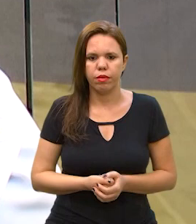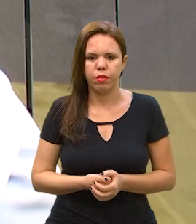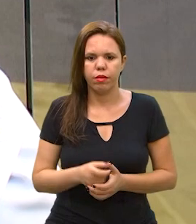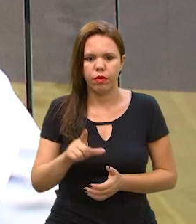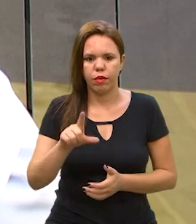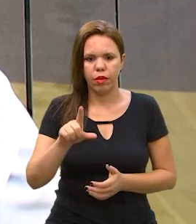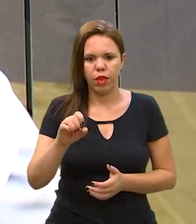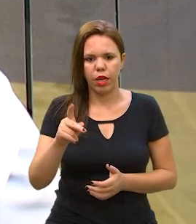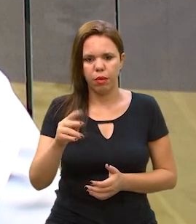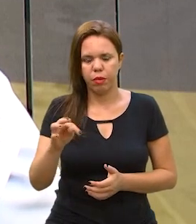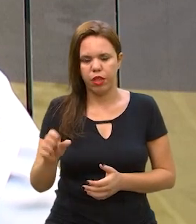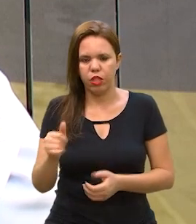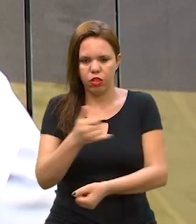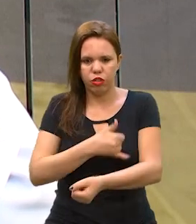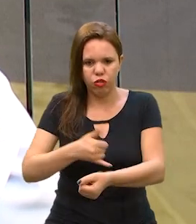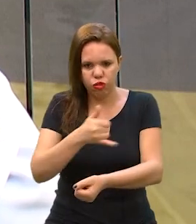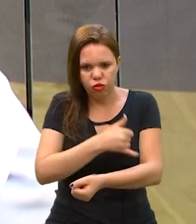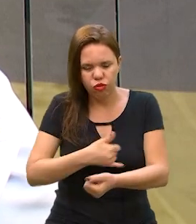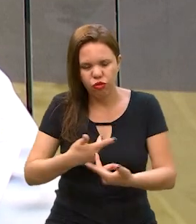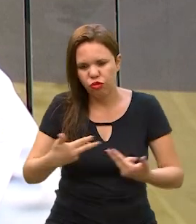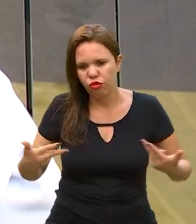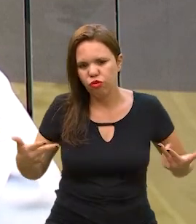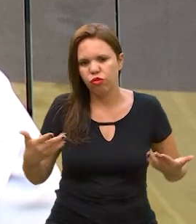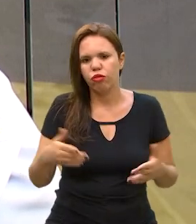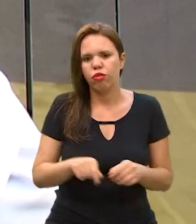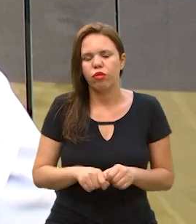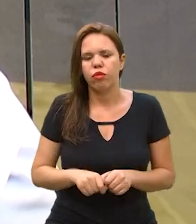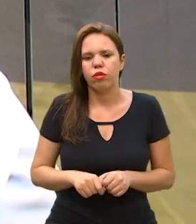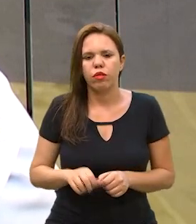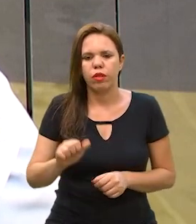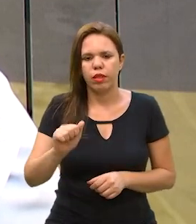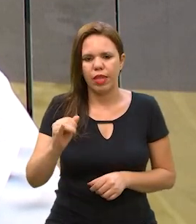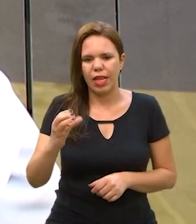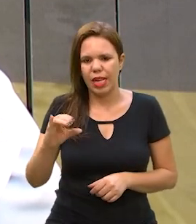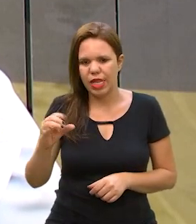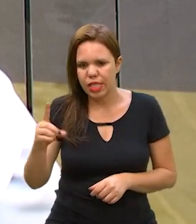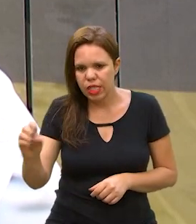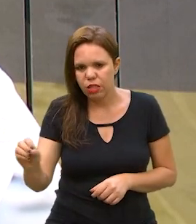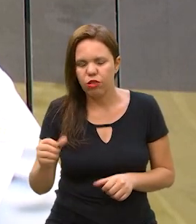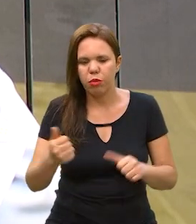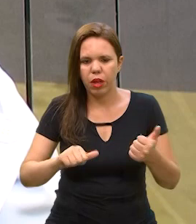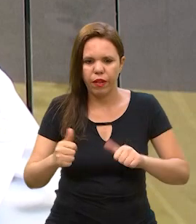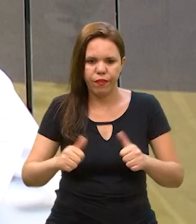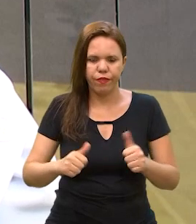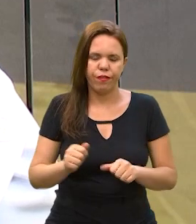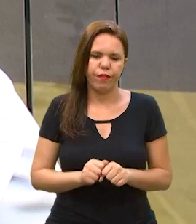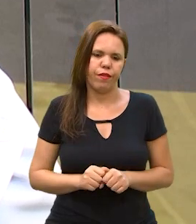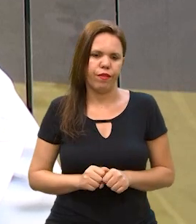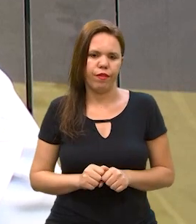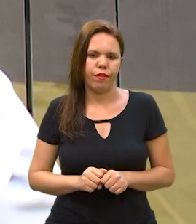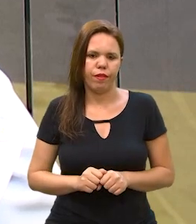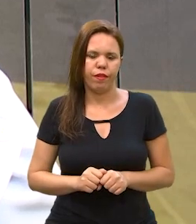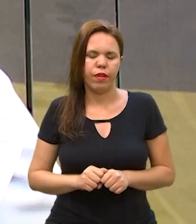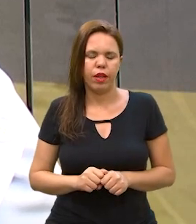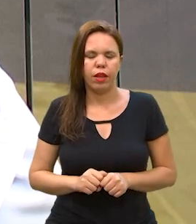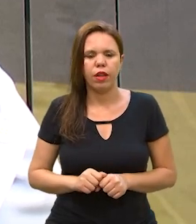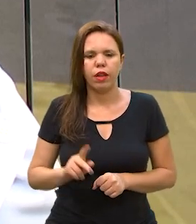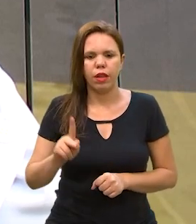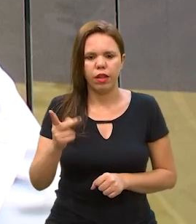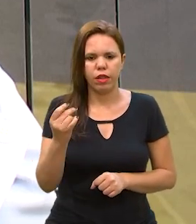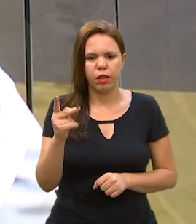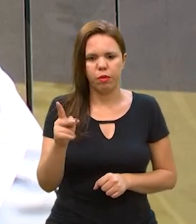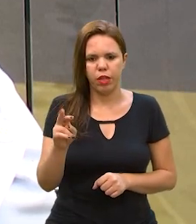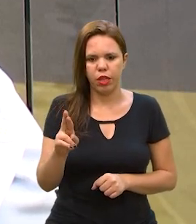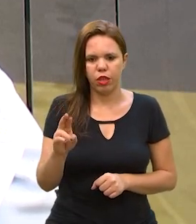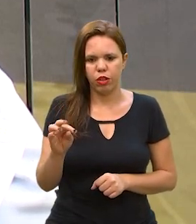então colesterol, triglicérides, ácido úrico, também para avaliar a parte de hiperuricemia